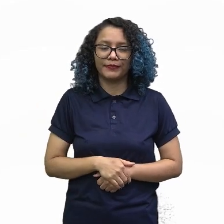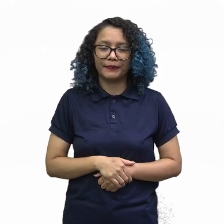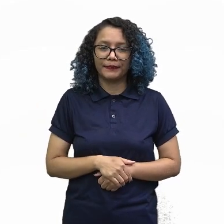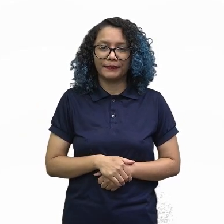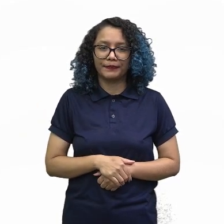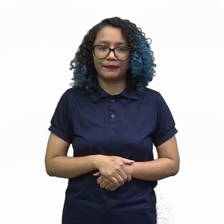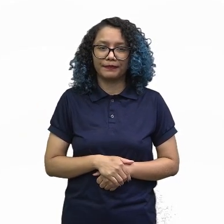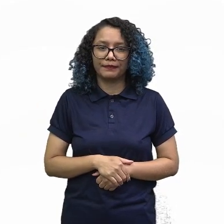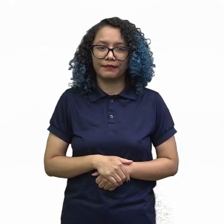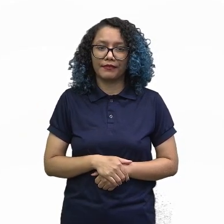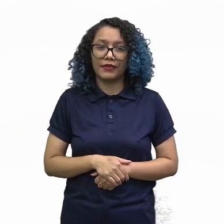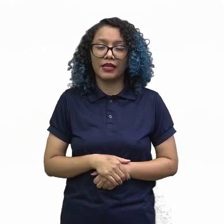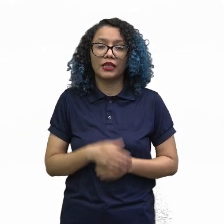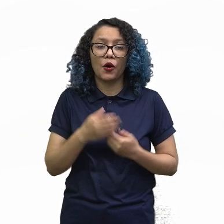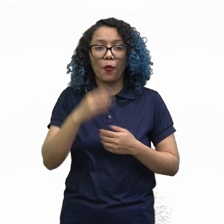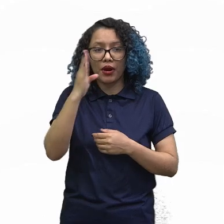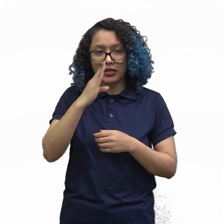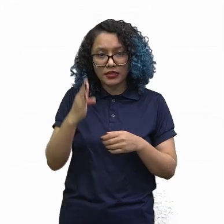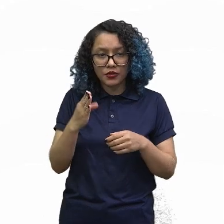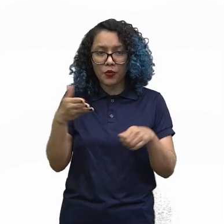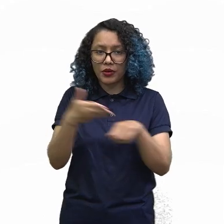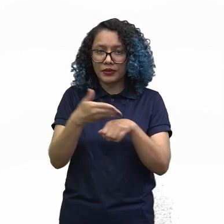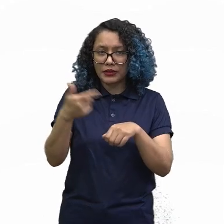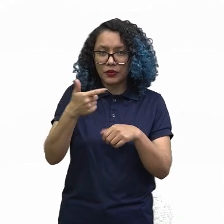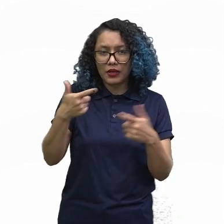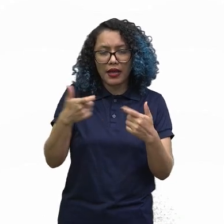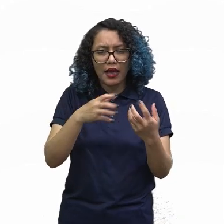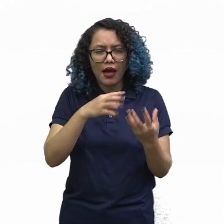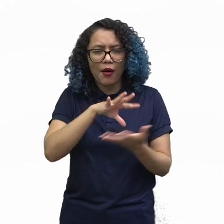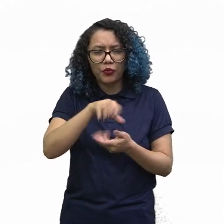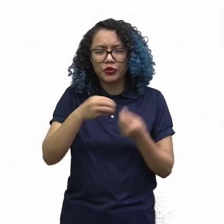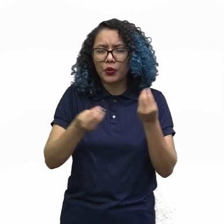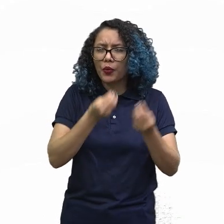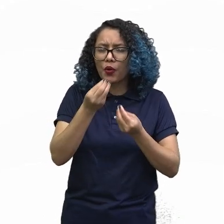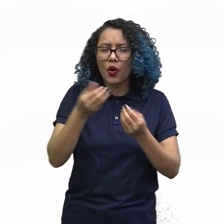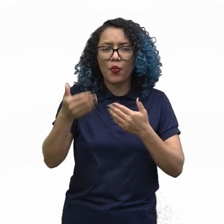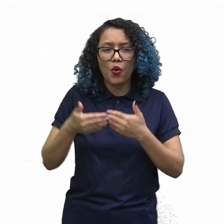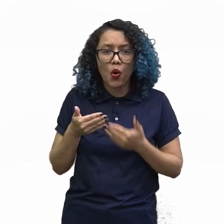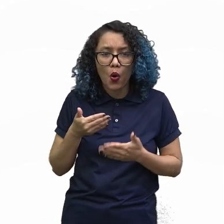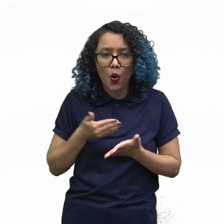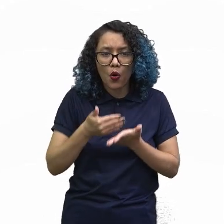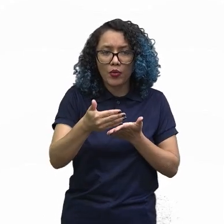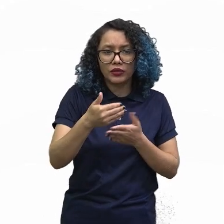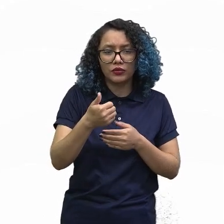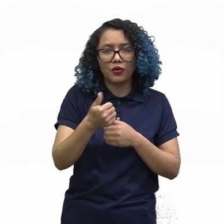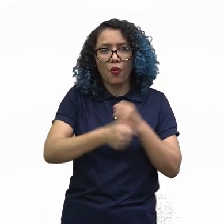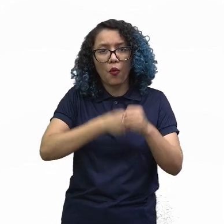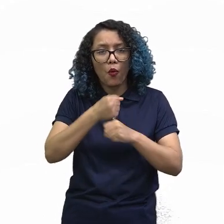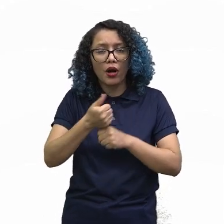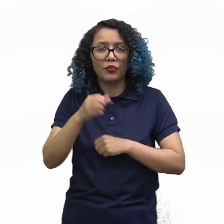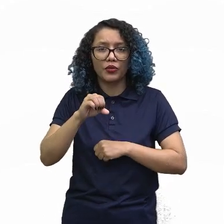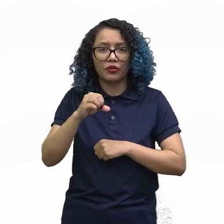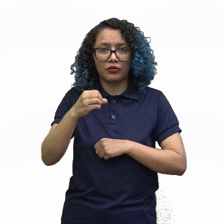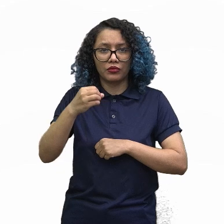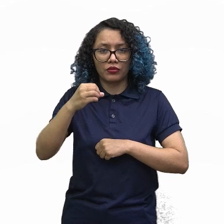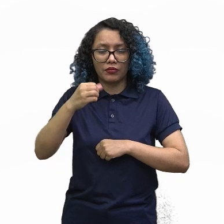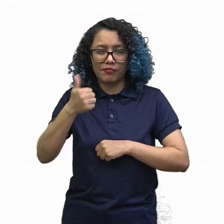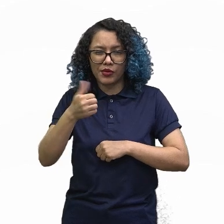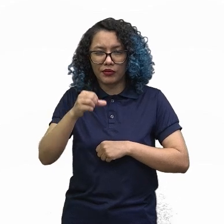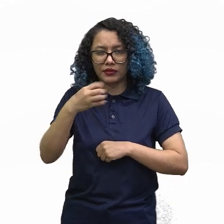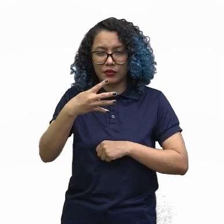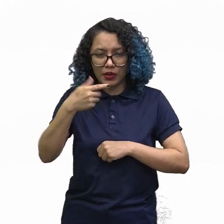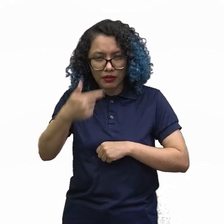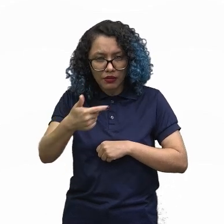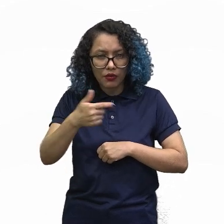A participação brasileira na Segunda Guerra, ela deu-se a partir de 1942, tá? Com o rompimento